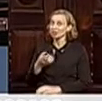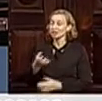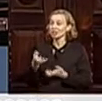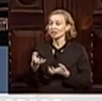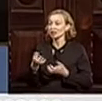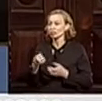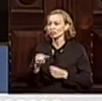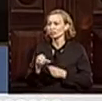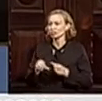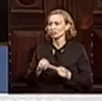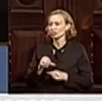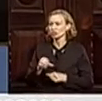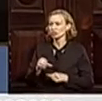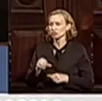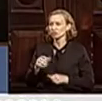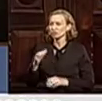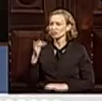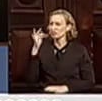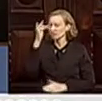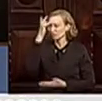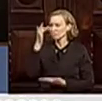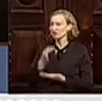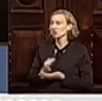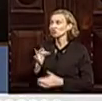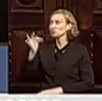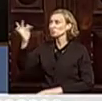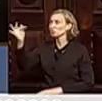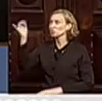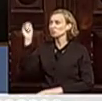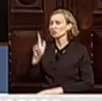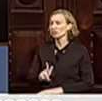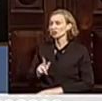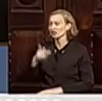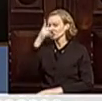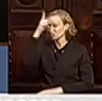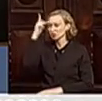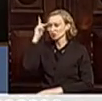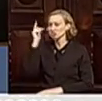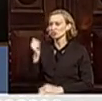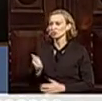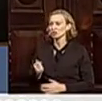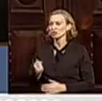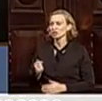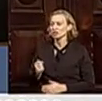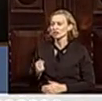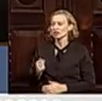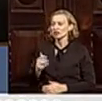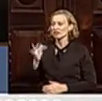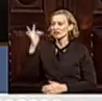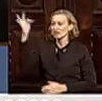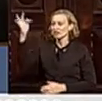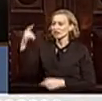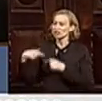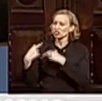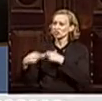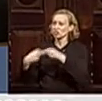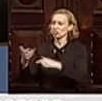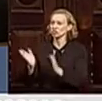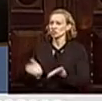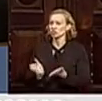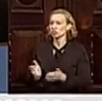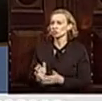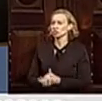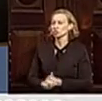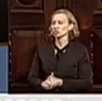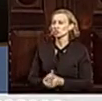de fé. Fé no futuro, fé nas pessoas e, particularmente, fé na força dessa geração. A juventude nos